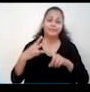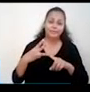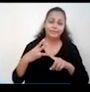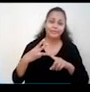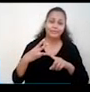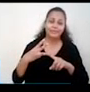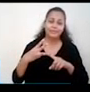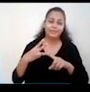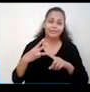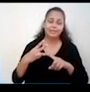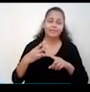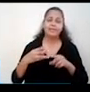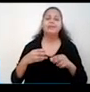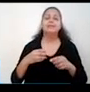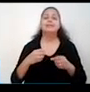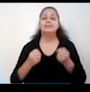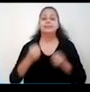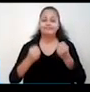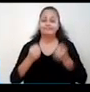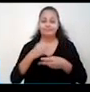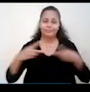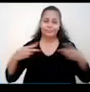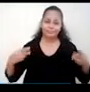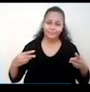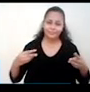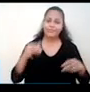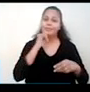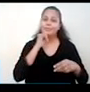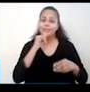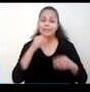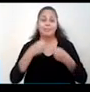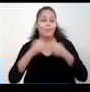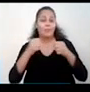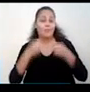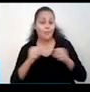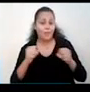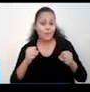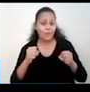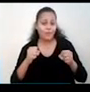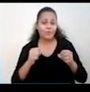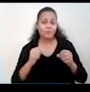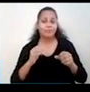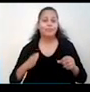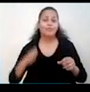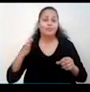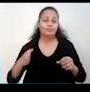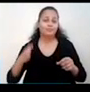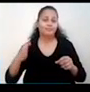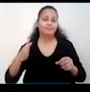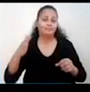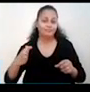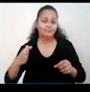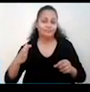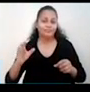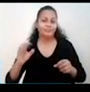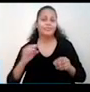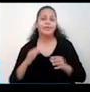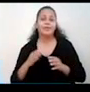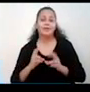Precisa, por exemplo, pegar um ônibus, depois um trem, um metrô para conseguir chegar no local de trabalho, faz com que esse percurso,